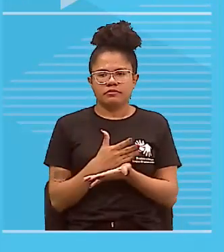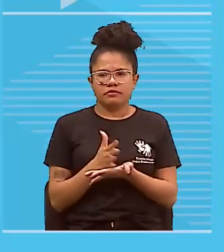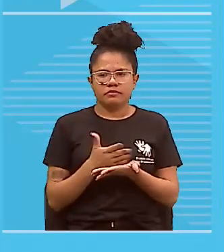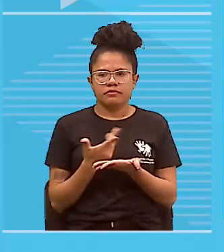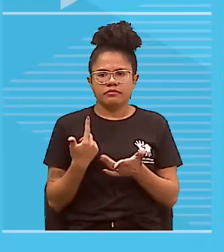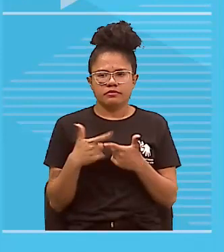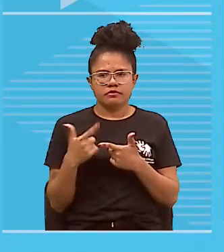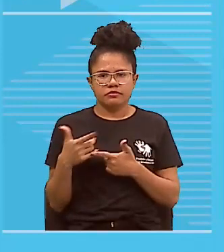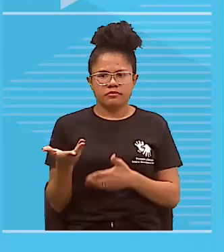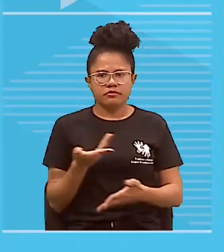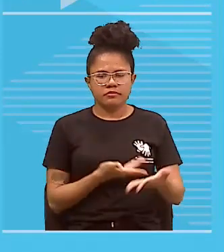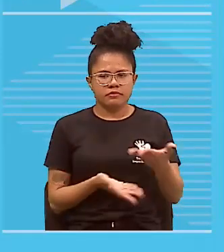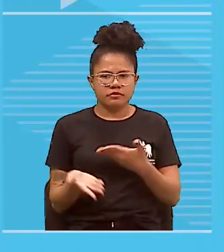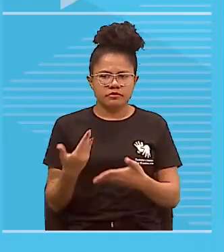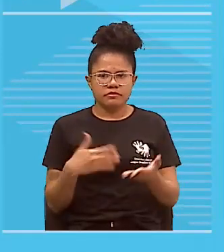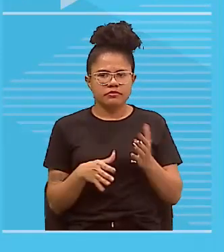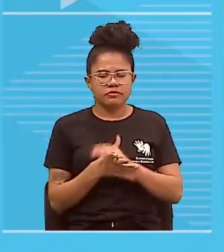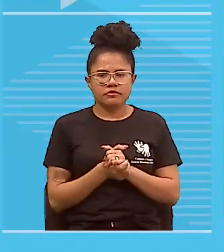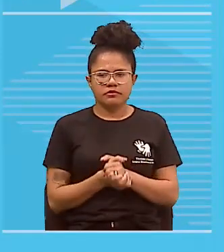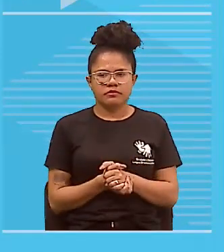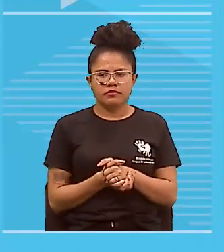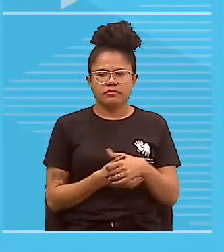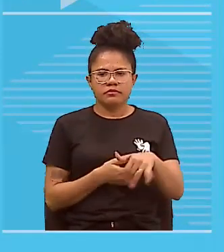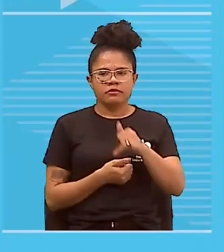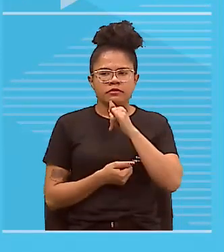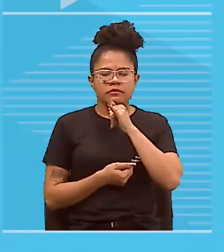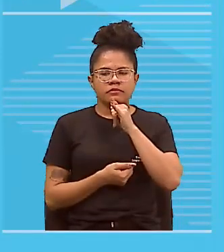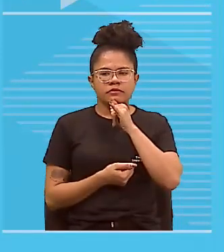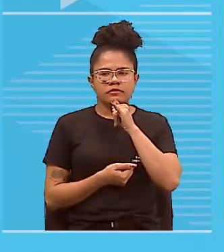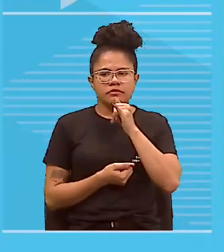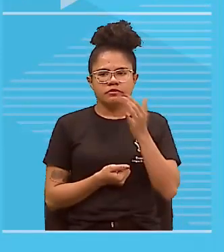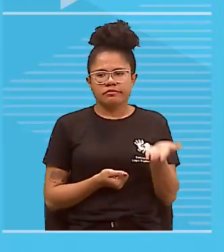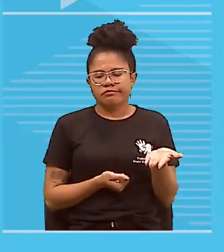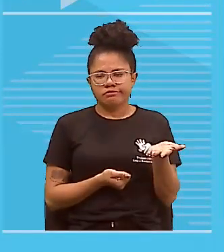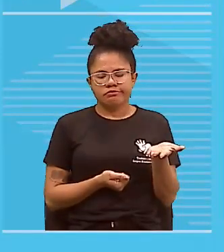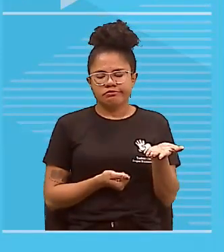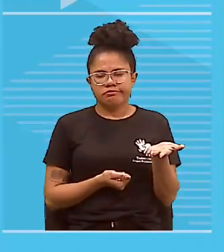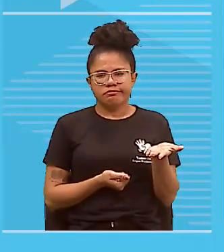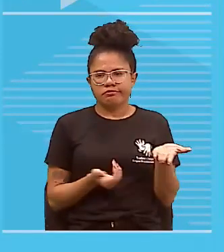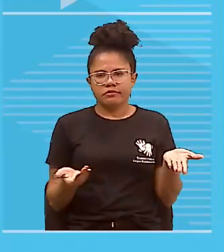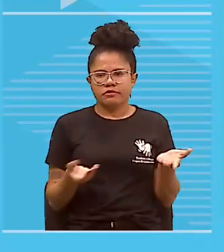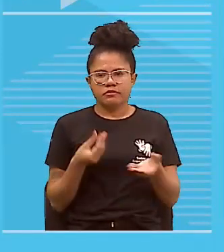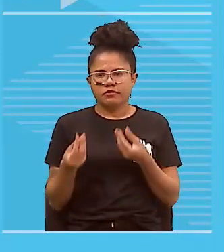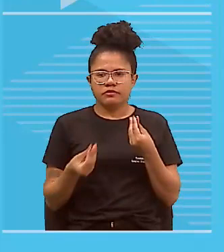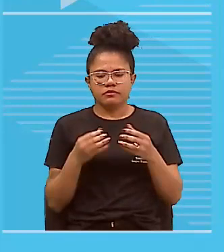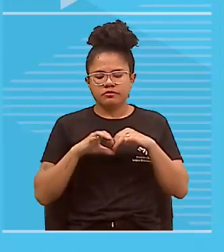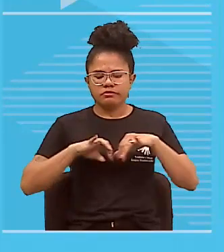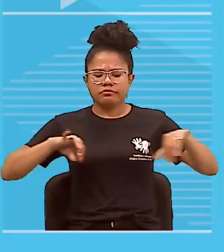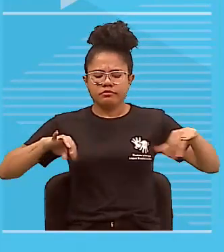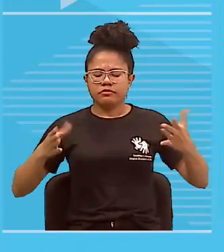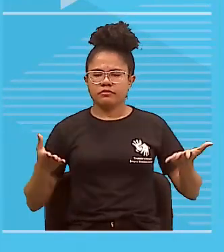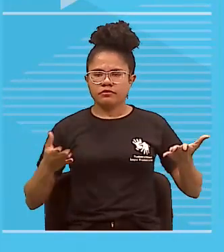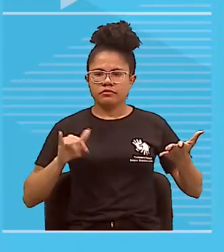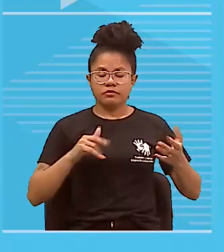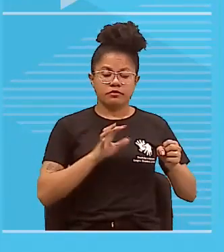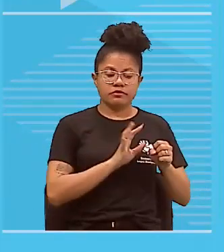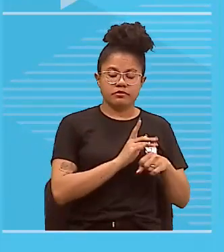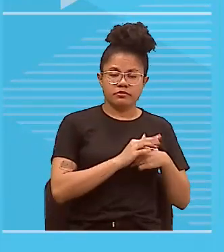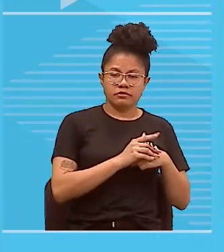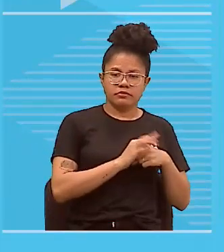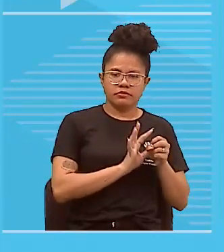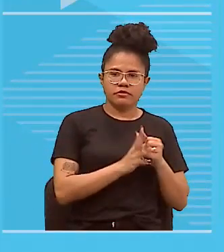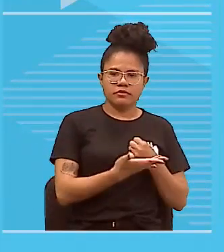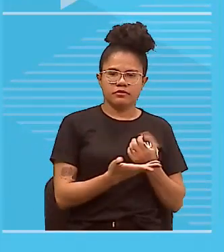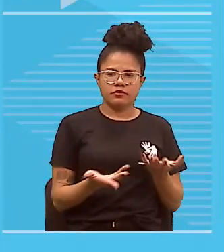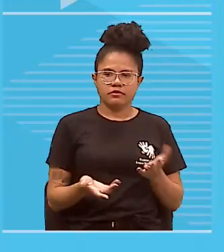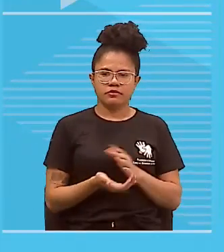espaço mesmo. Às vezes o espaço todinho é um cômodo e um banheiro. E aí, como é que isola? Né? Então, quando a gente